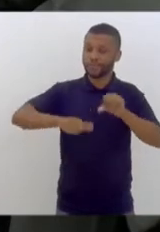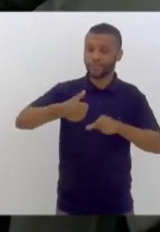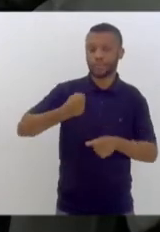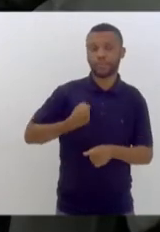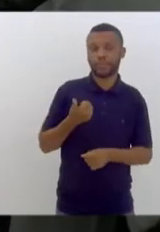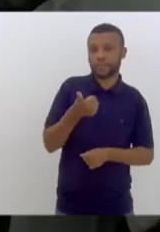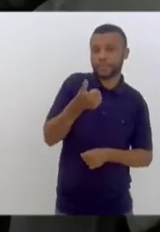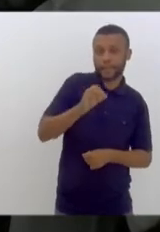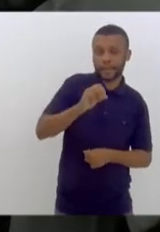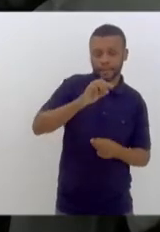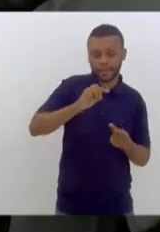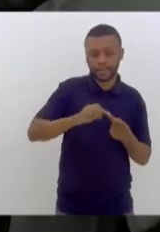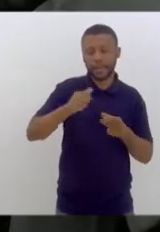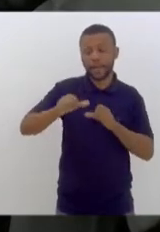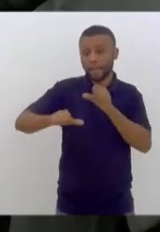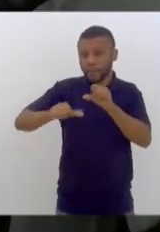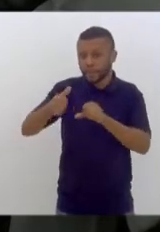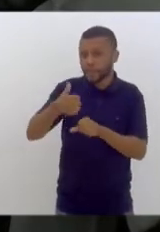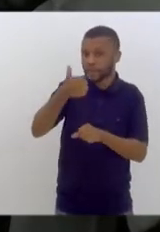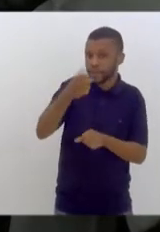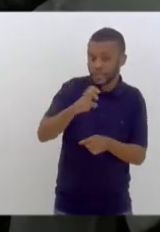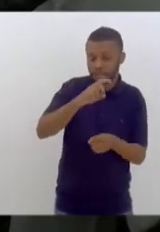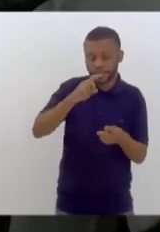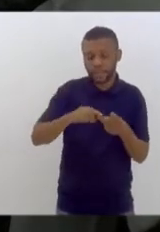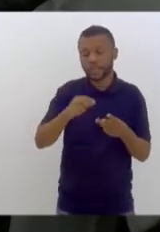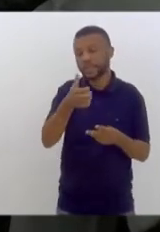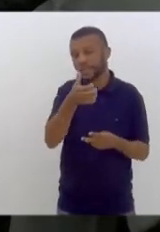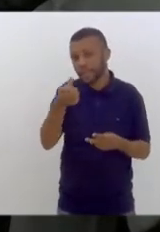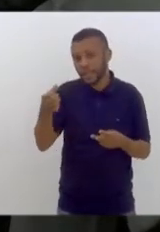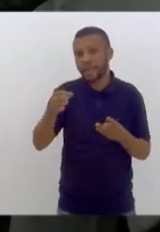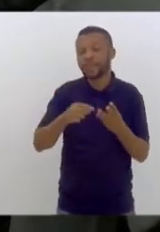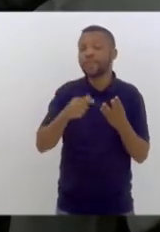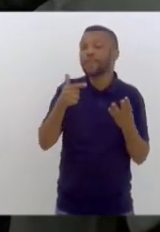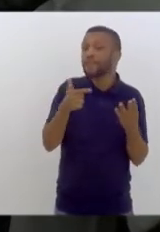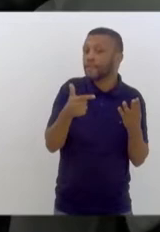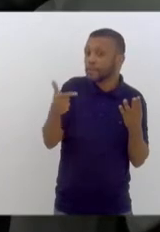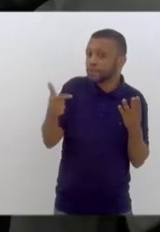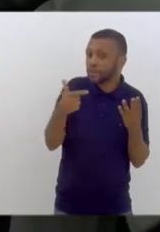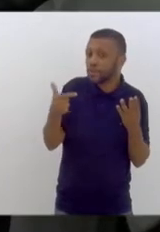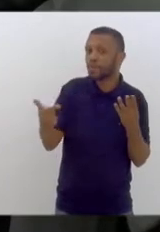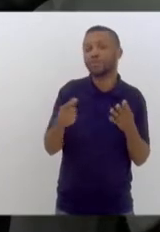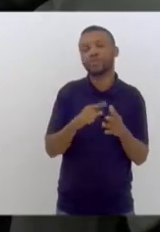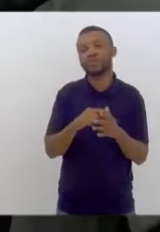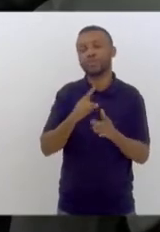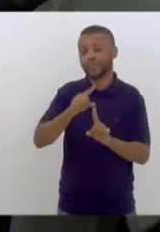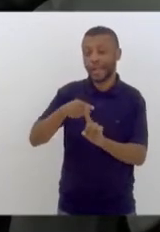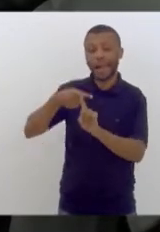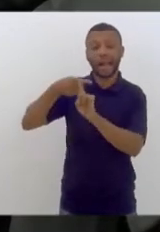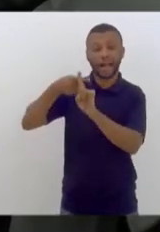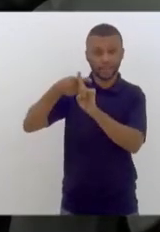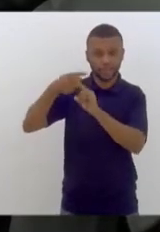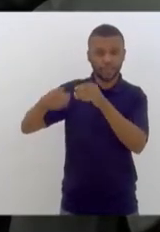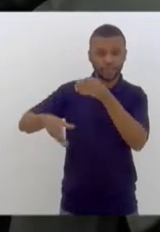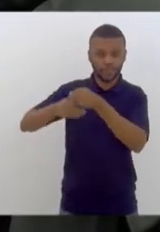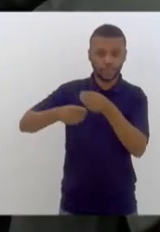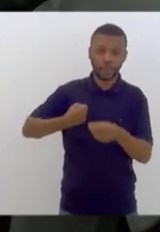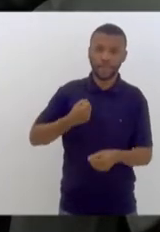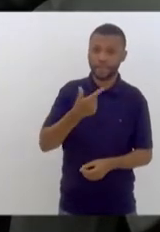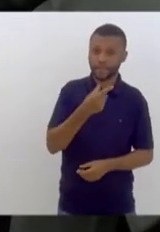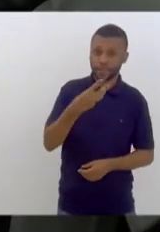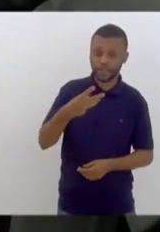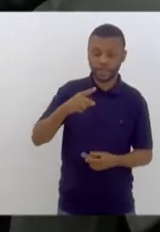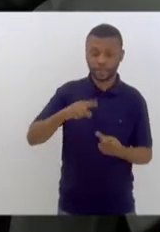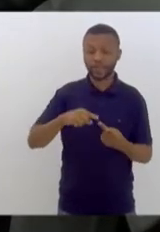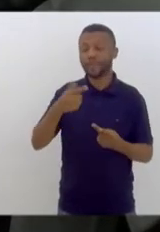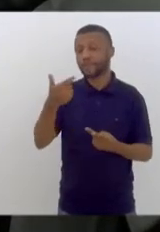15, a modificativa número 16, modificativa número 22, aditiva número 23, aditiva número